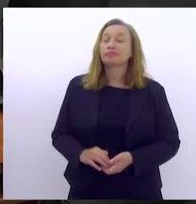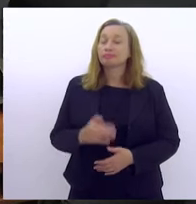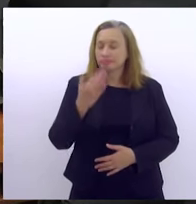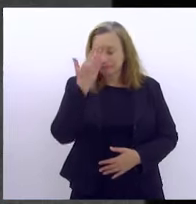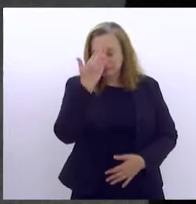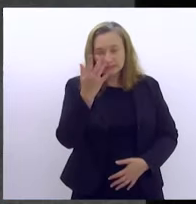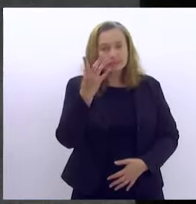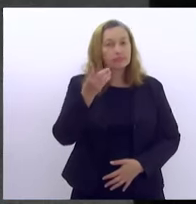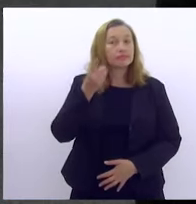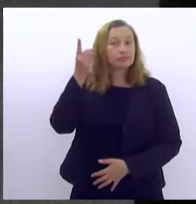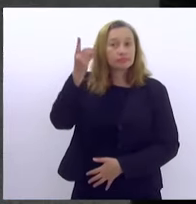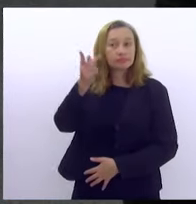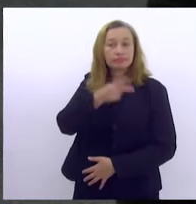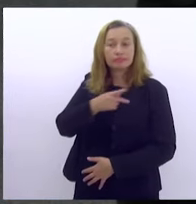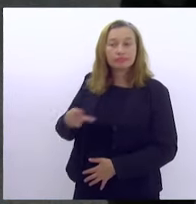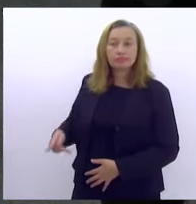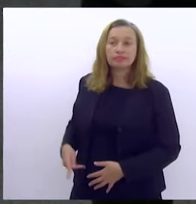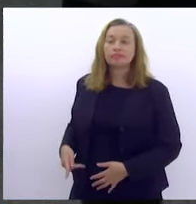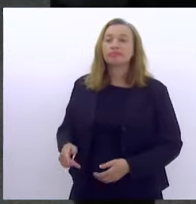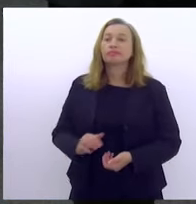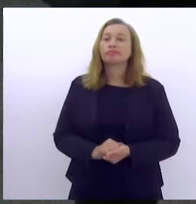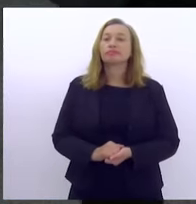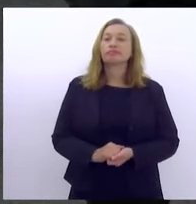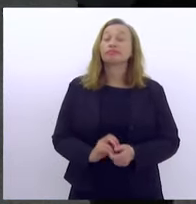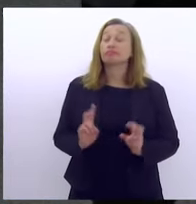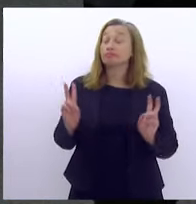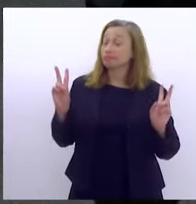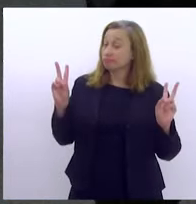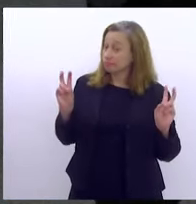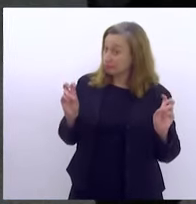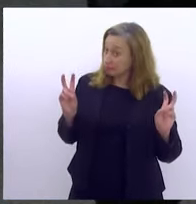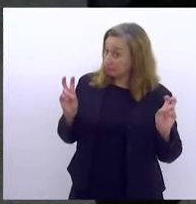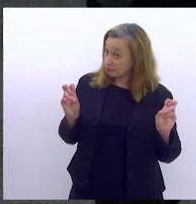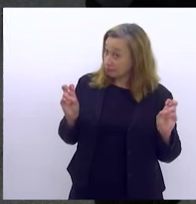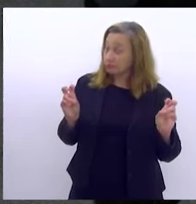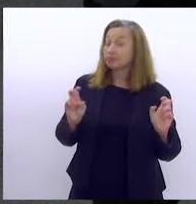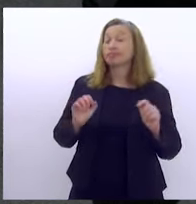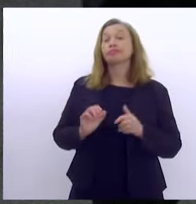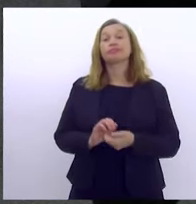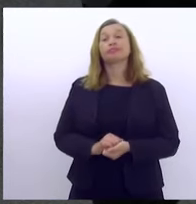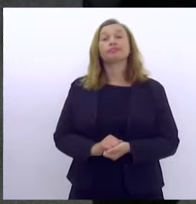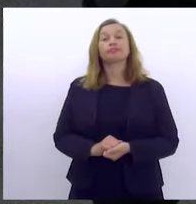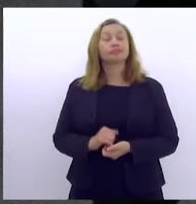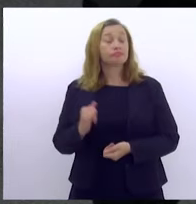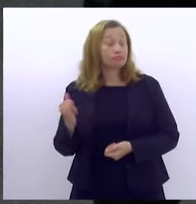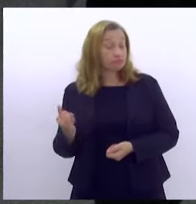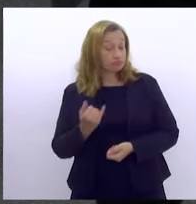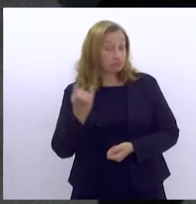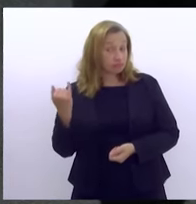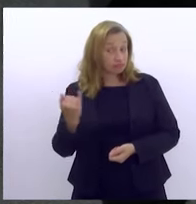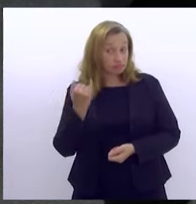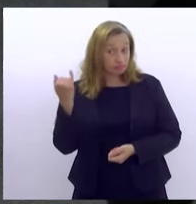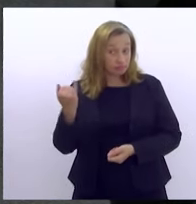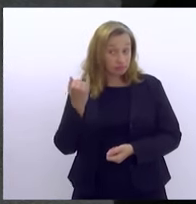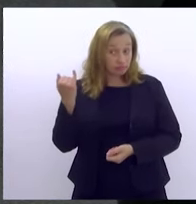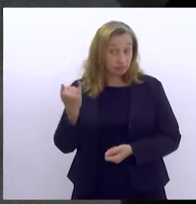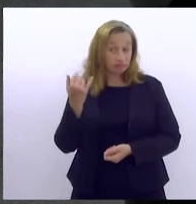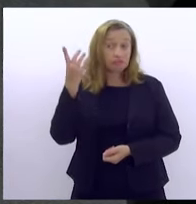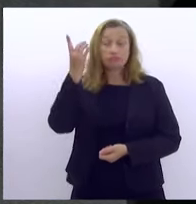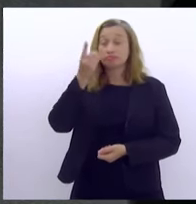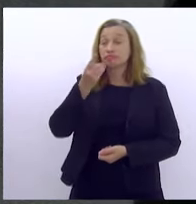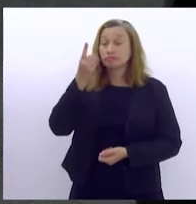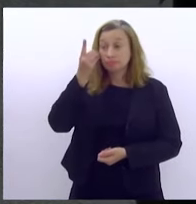Obrigado, presidenta. O tema é de total relevância,